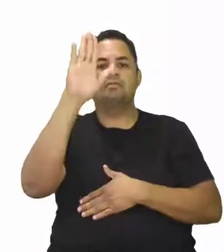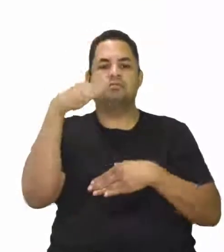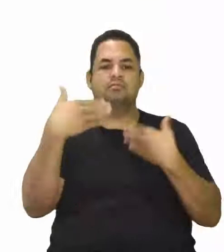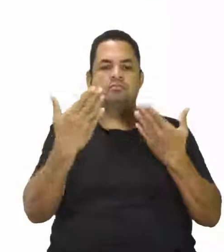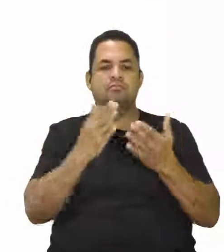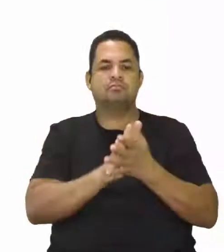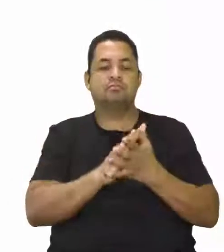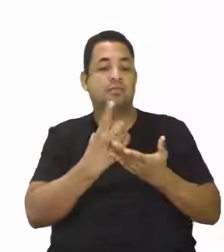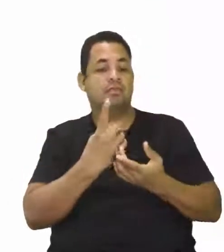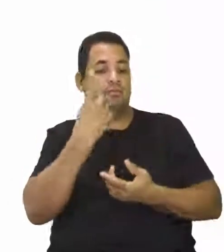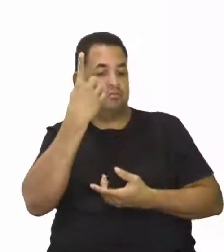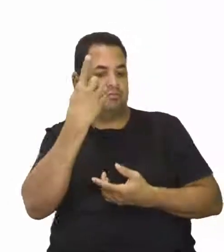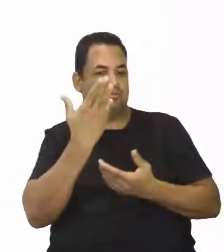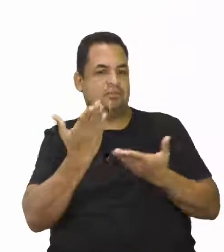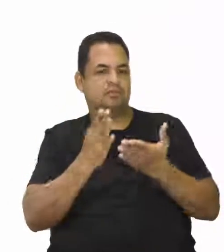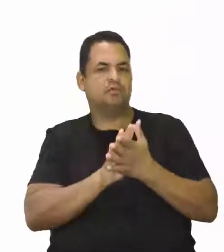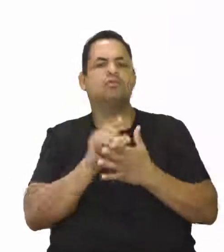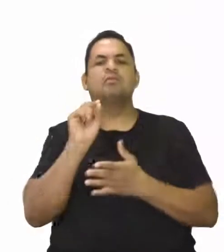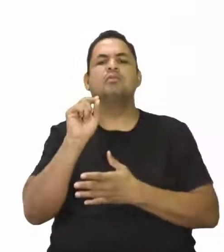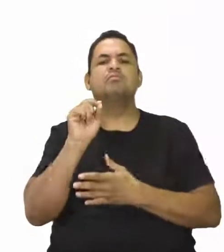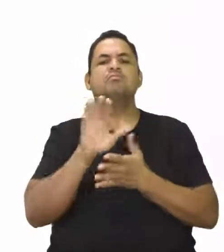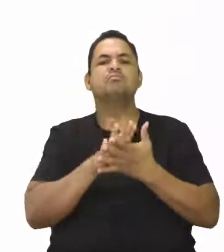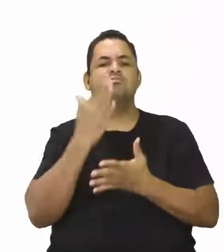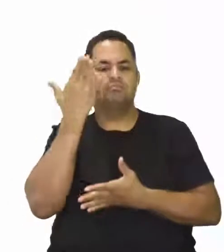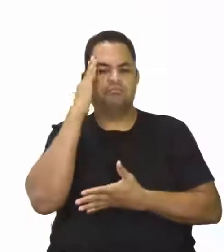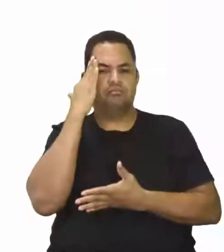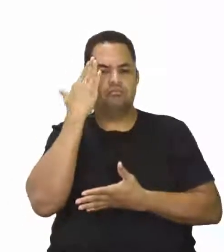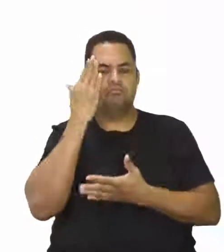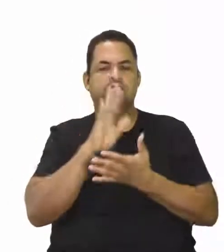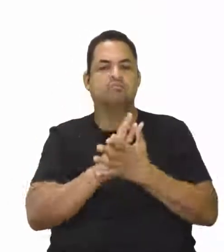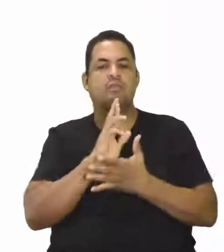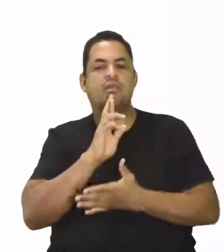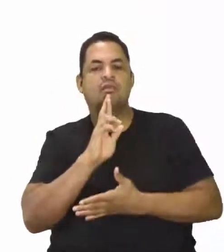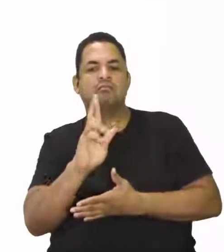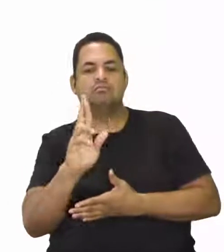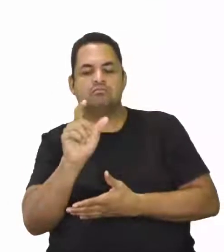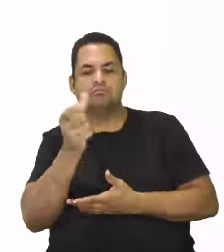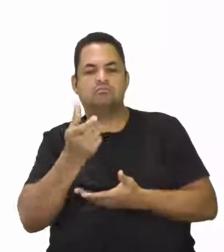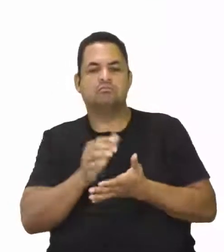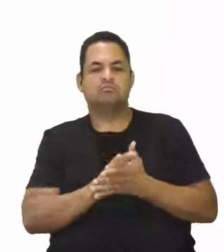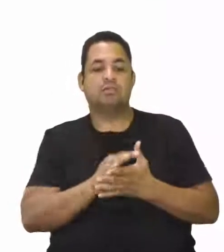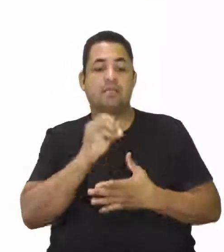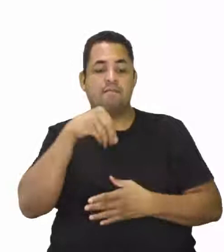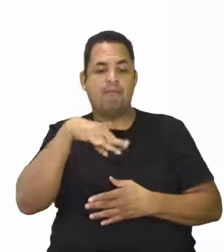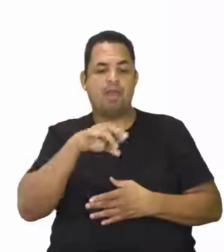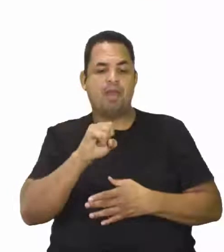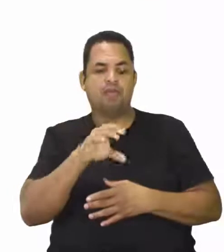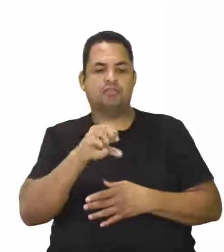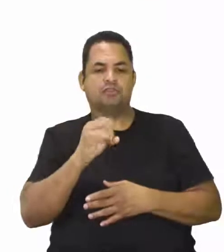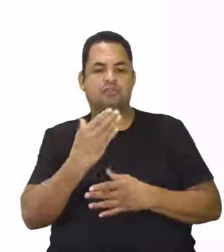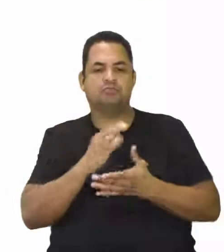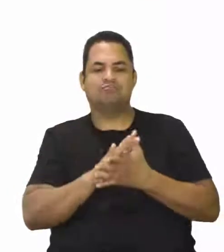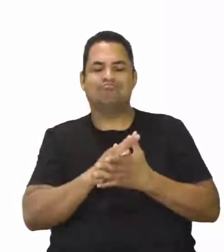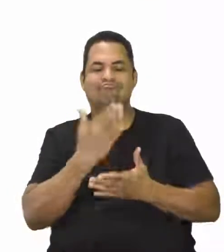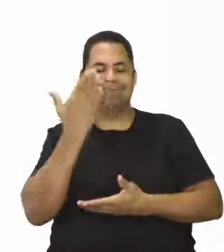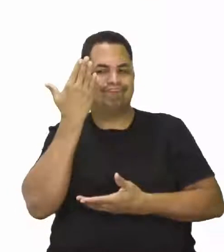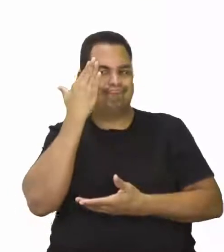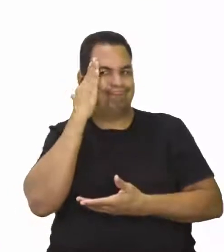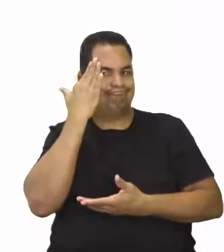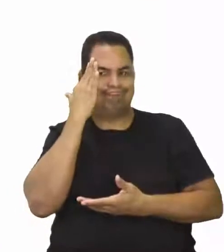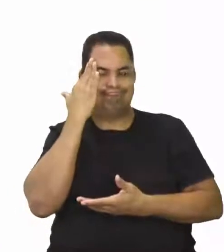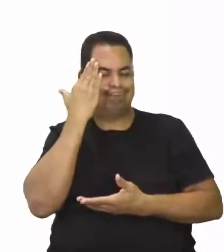Vejamos, Manolito, o que você não entendeu? E o Manolito responde, desde março até agora, eu não entendi,